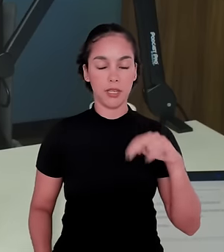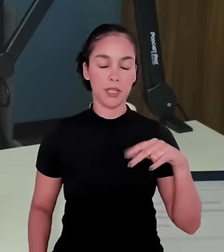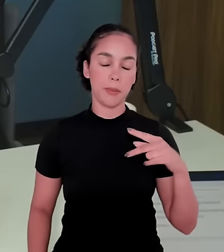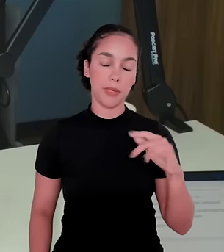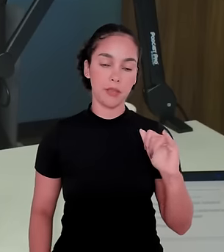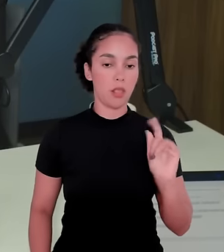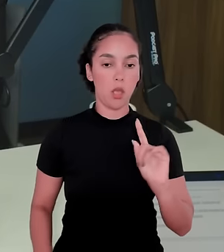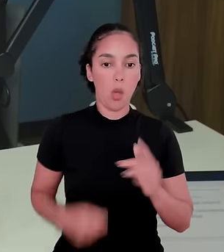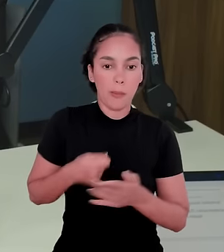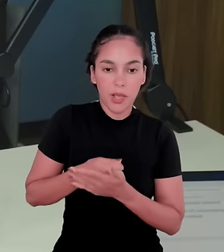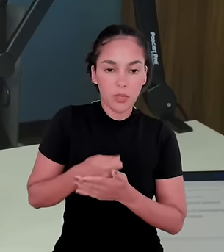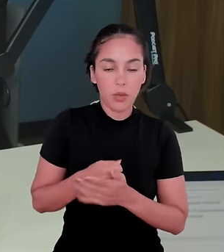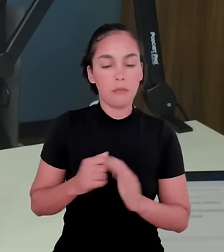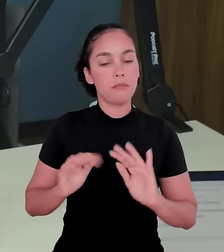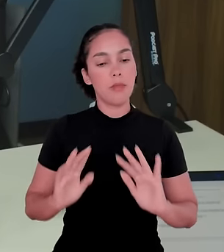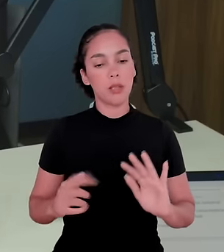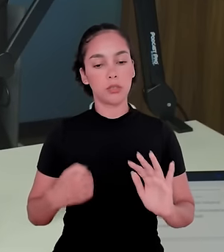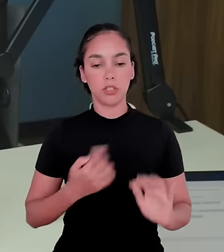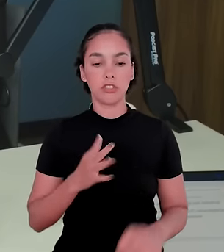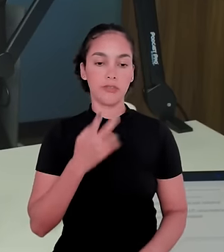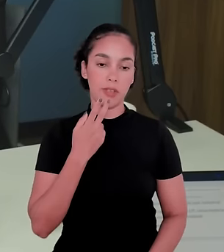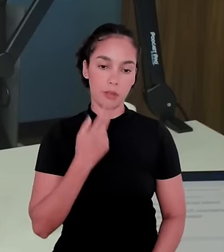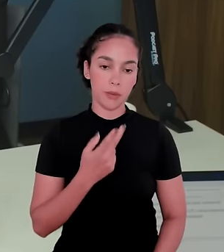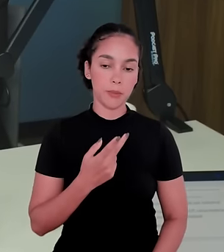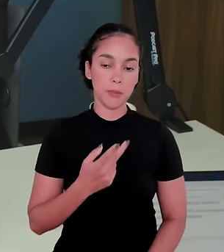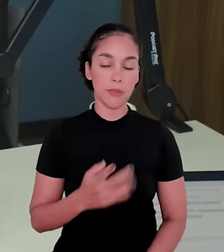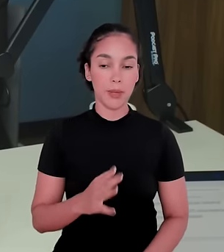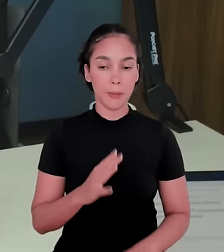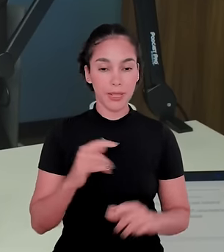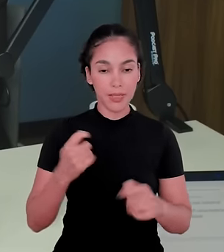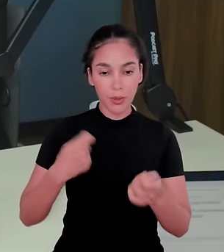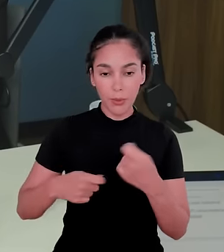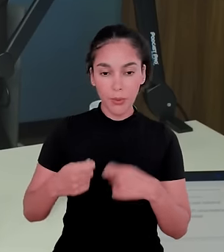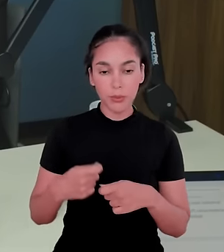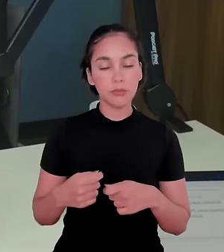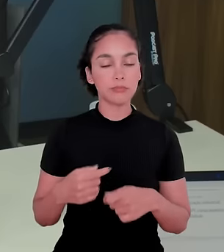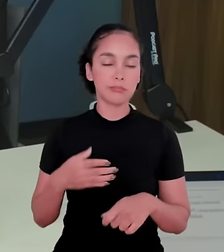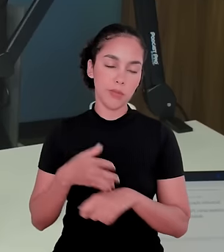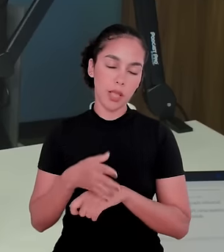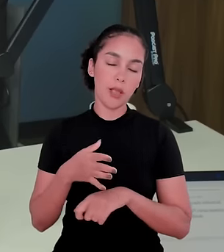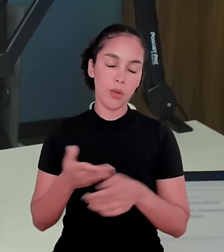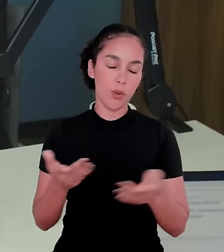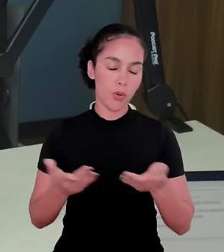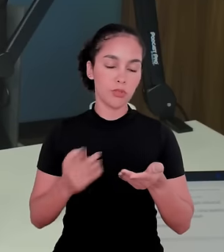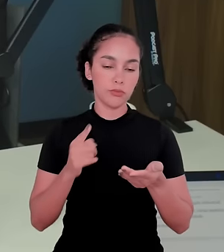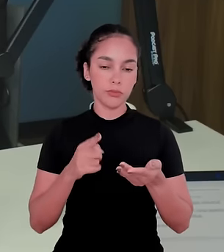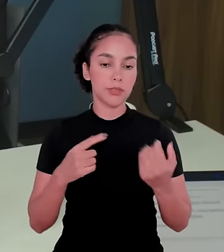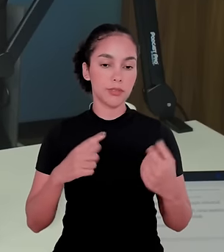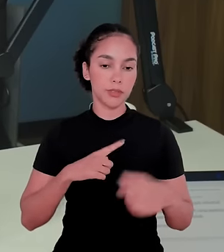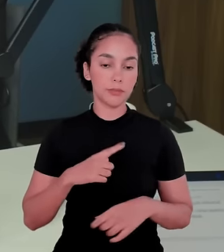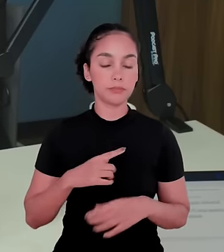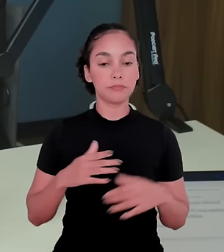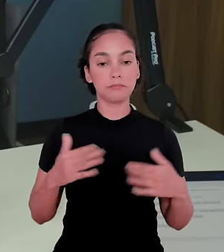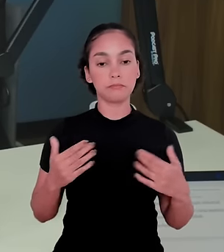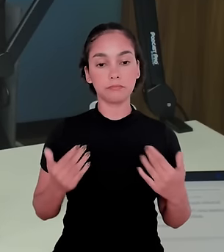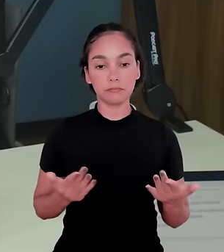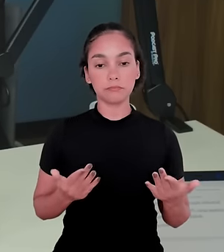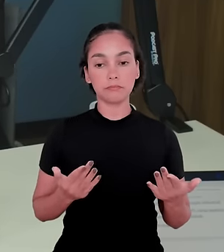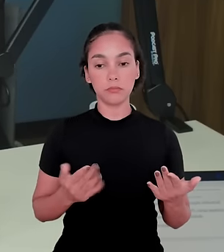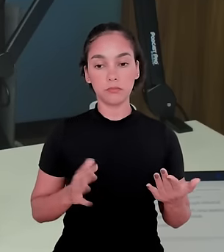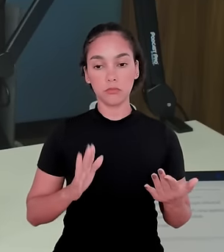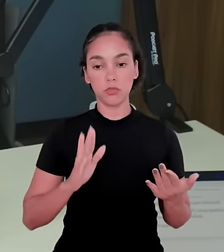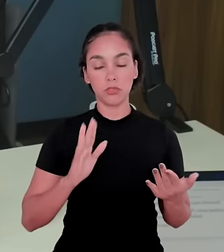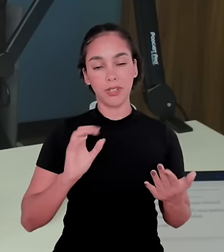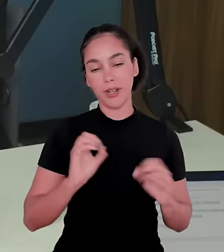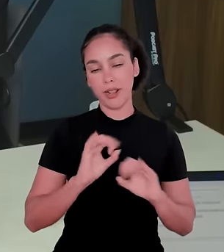obrigatório Mas foi o que a gente falou né a gente tá falando para negócio uhum faz parte hoje de você tem então assim como